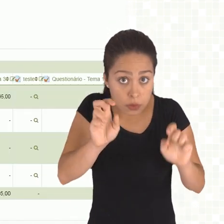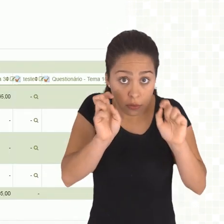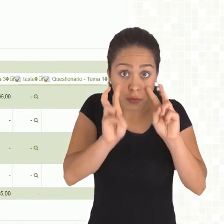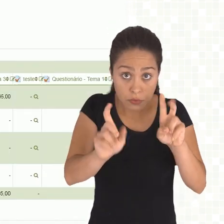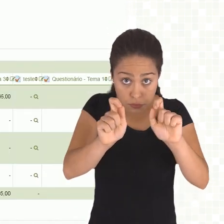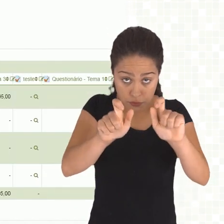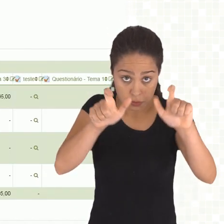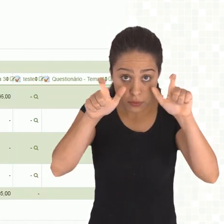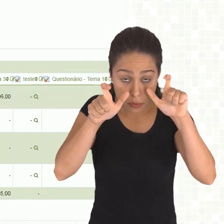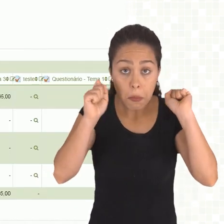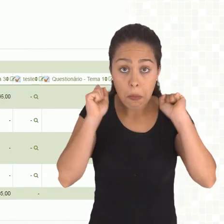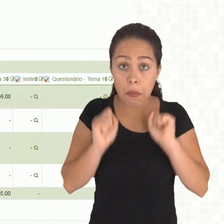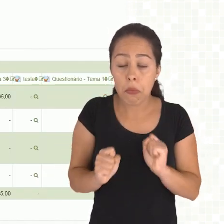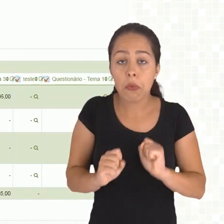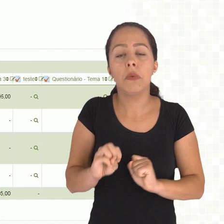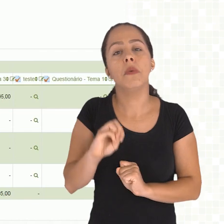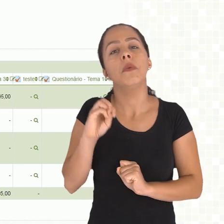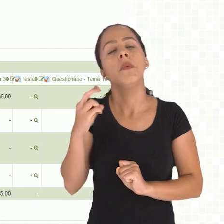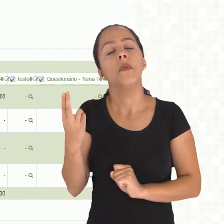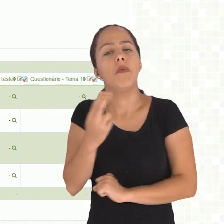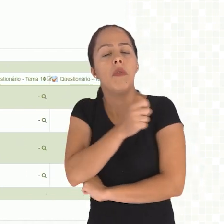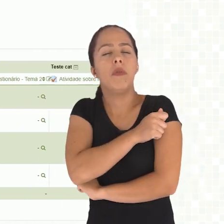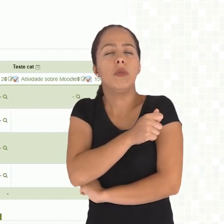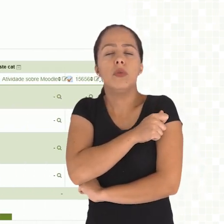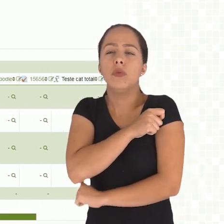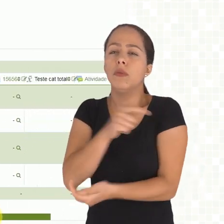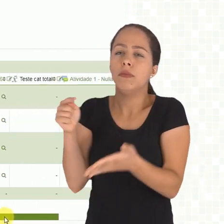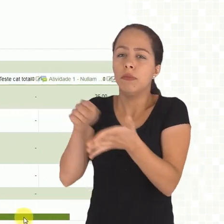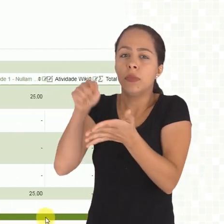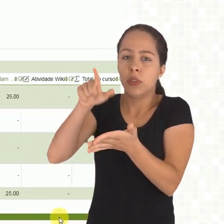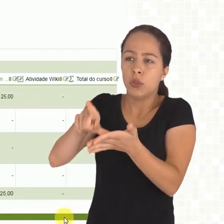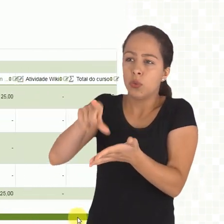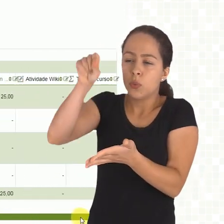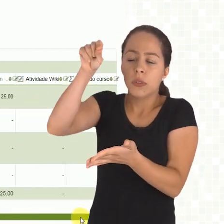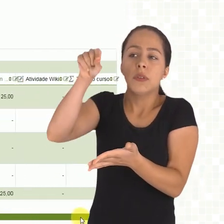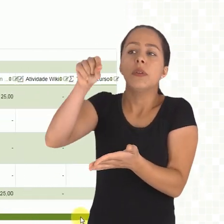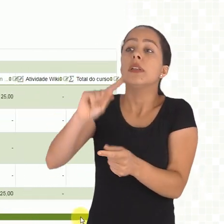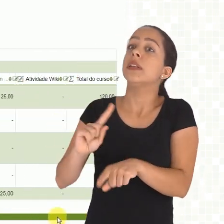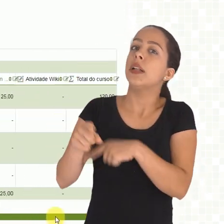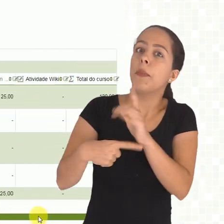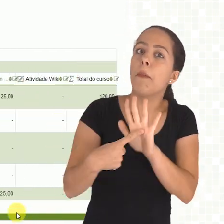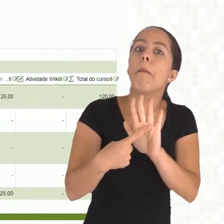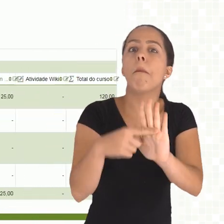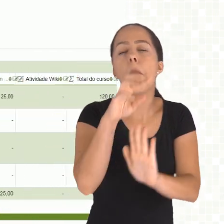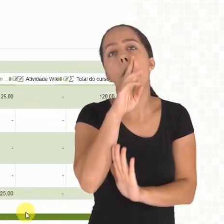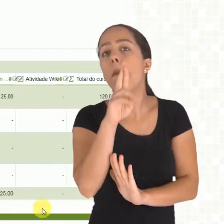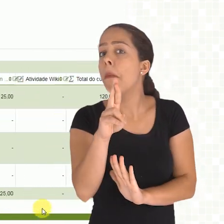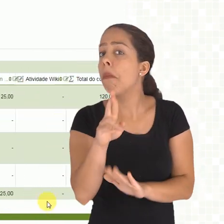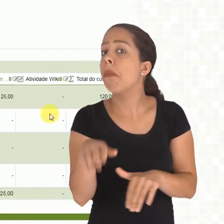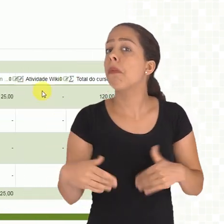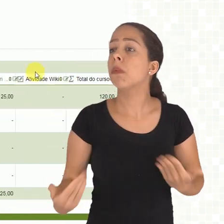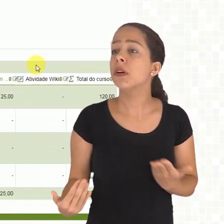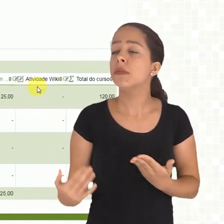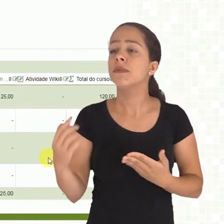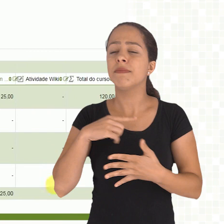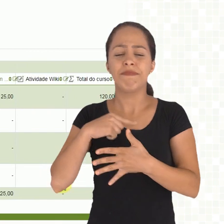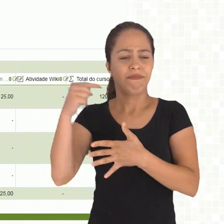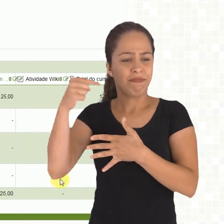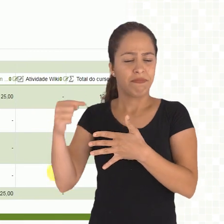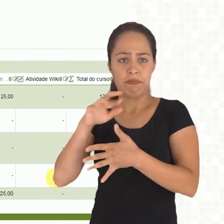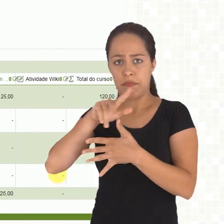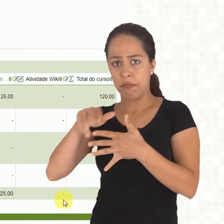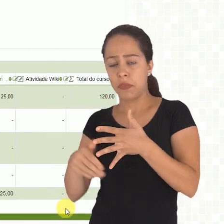ao acessar o livro de notas você vai perceber que a nota do aluno por exemplo é para aquela actividade week